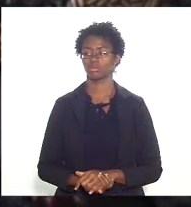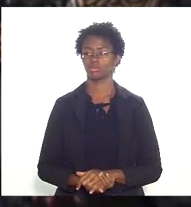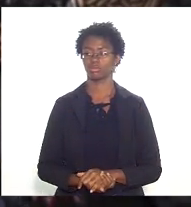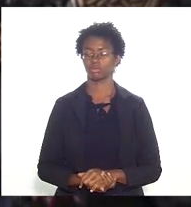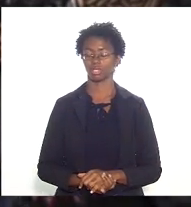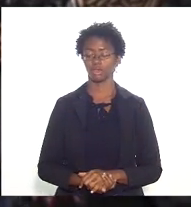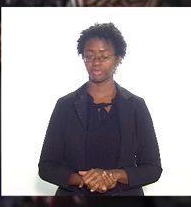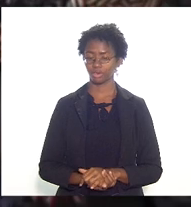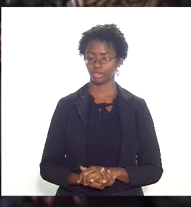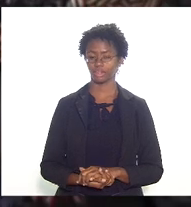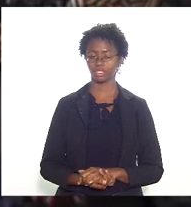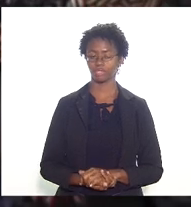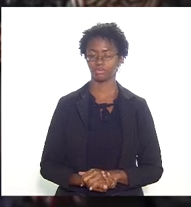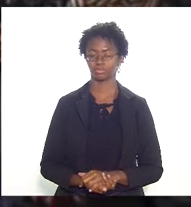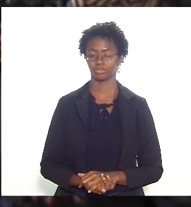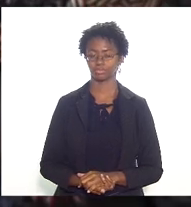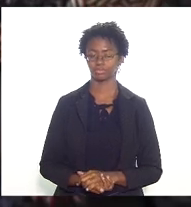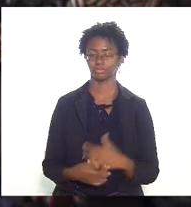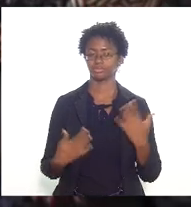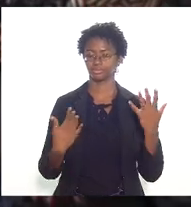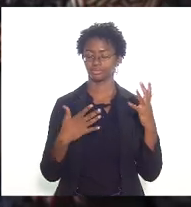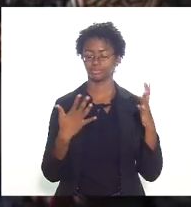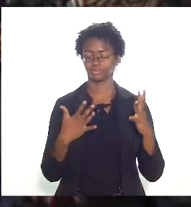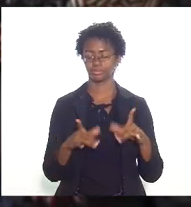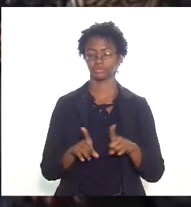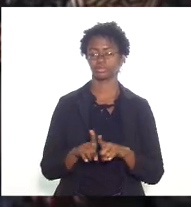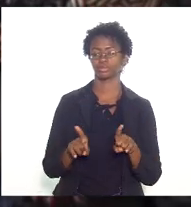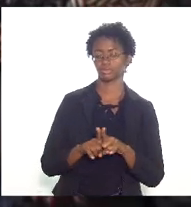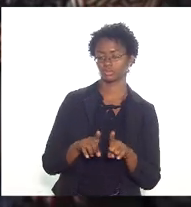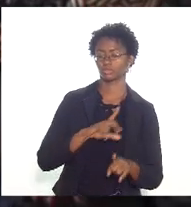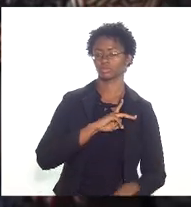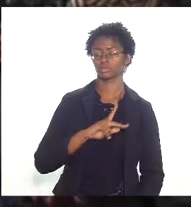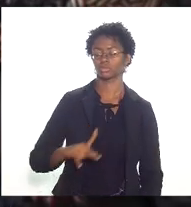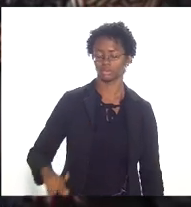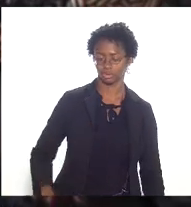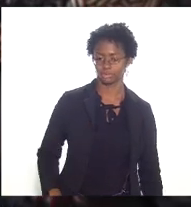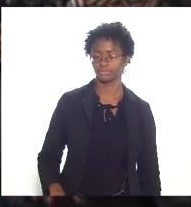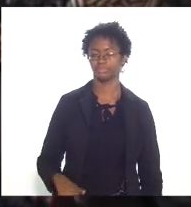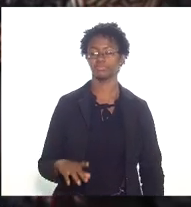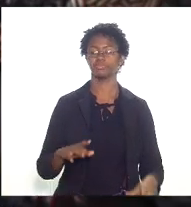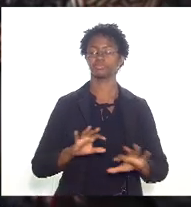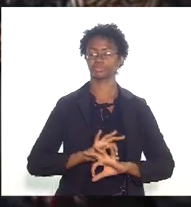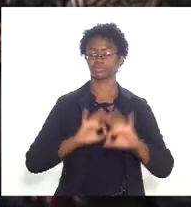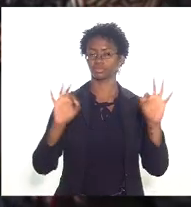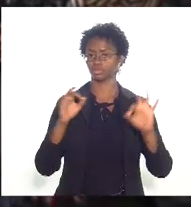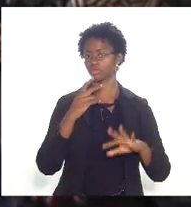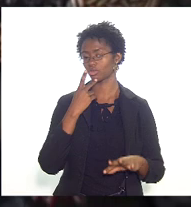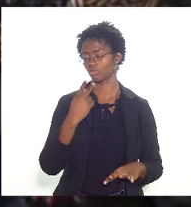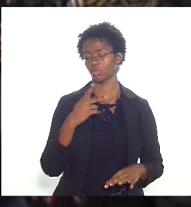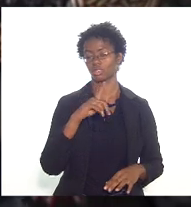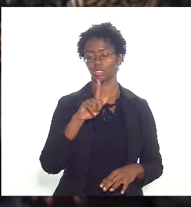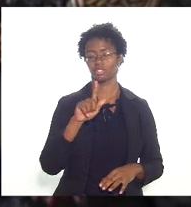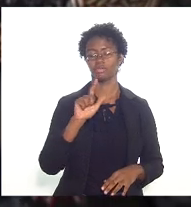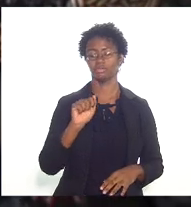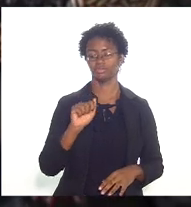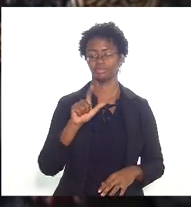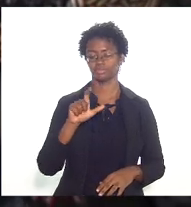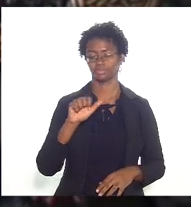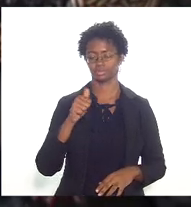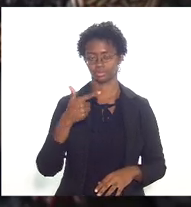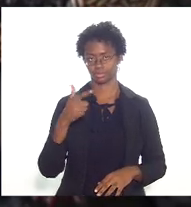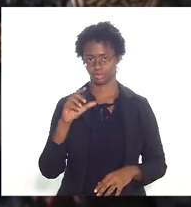a secretaria de casa civil e também é o presidente que foi muito feio na sala do Galeão eu sou totalmente